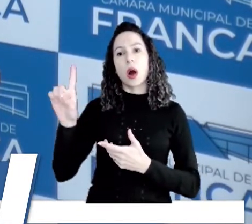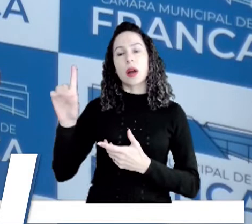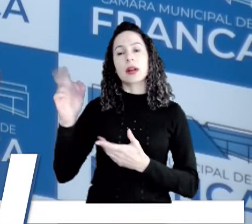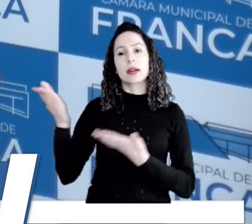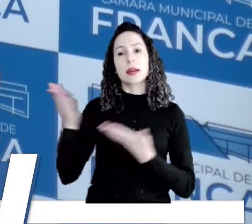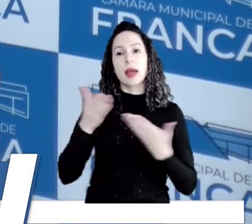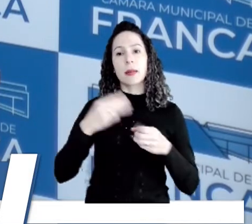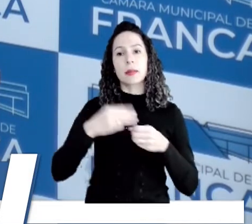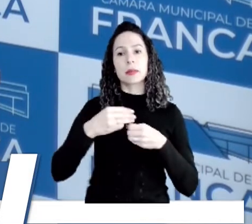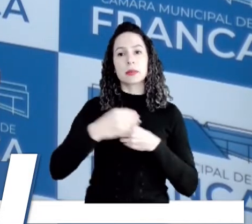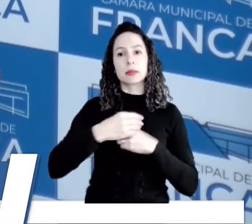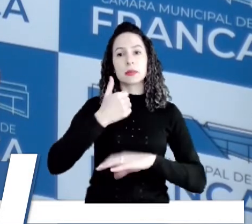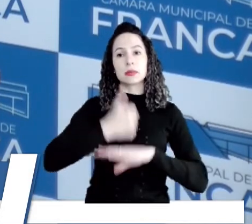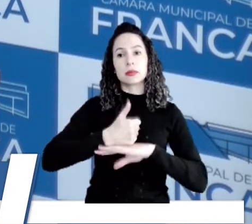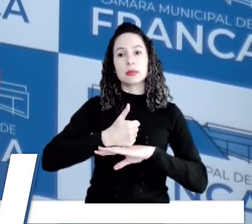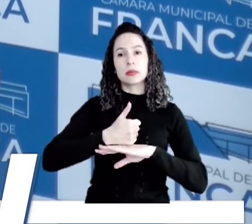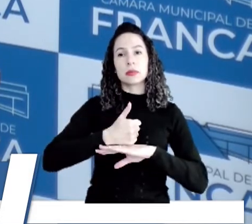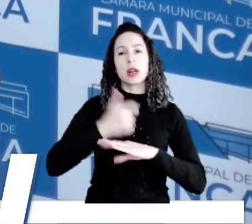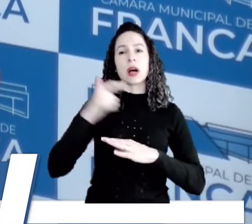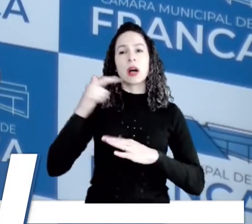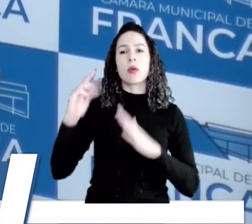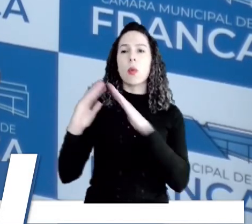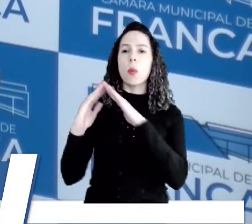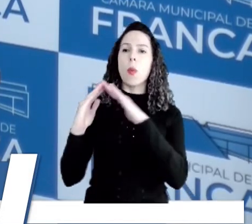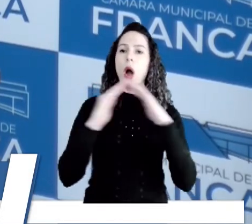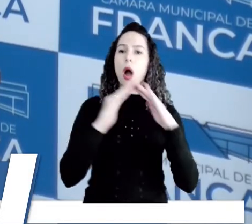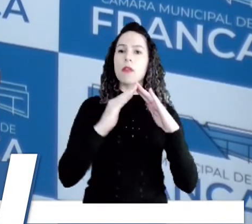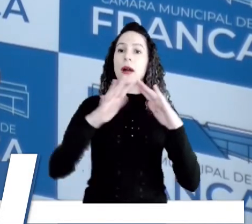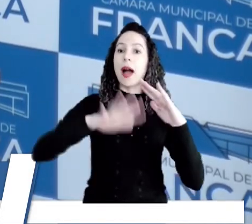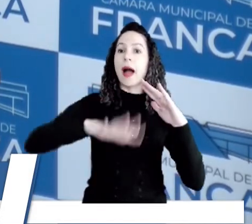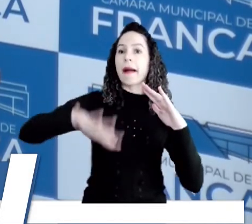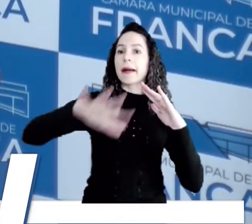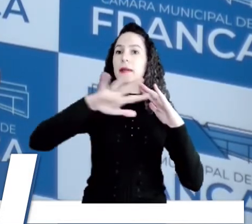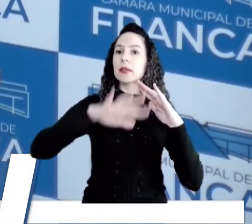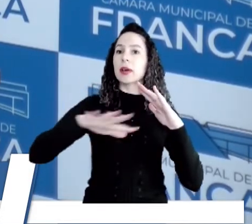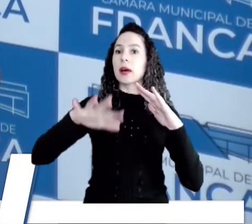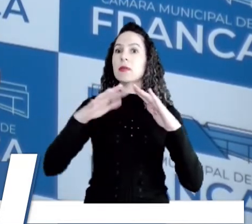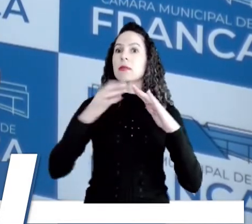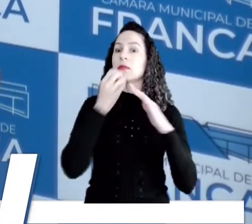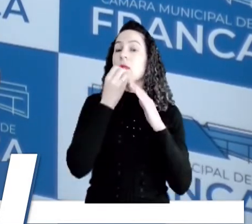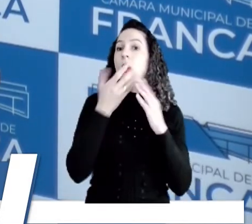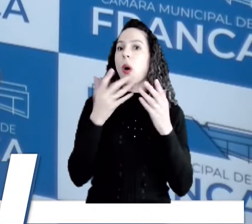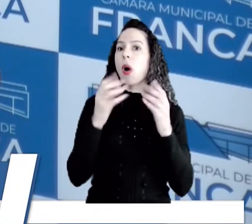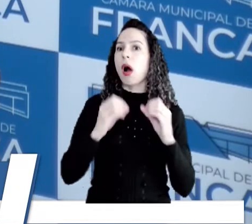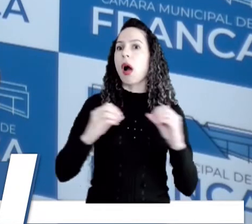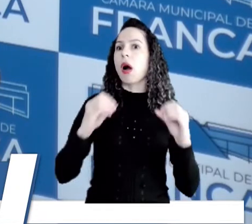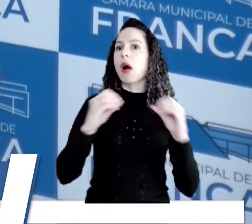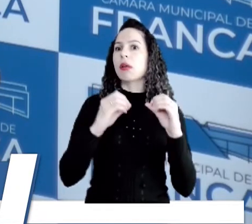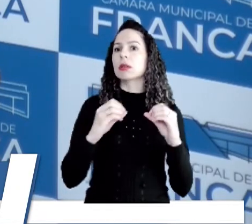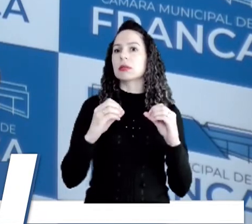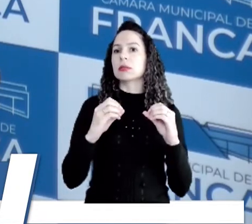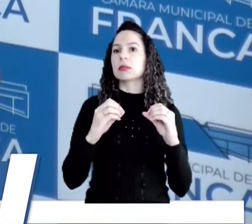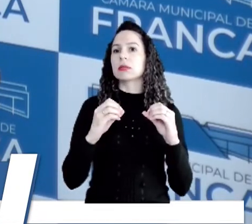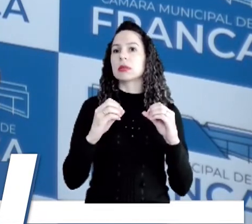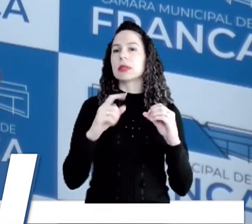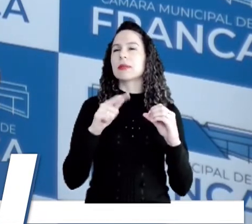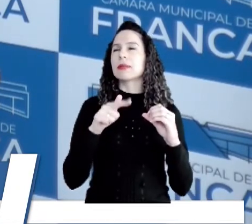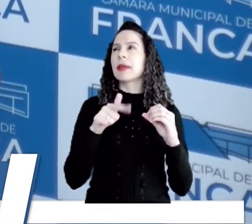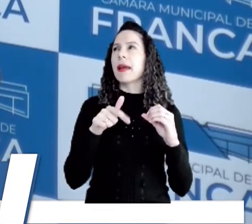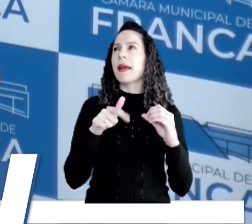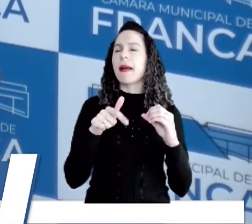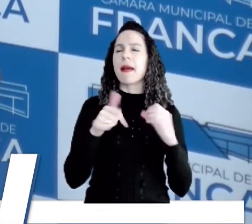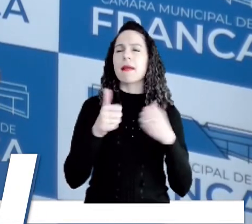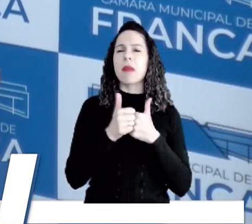de Franca um imóvel numa região bem localizada, que fica ali